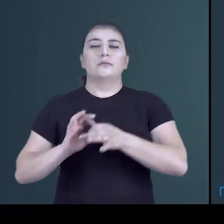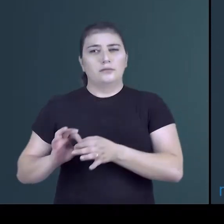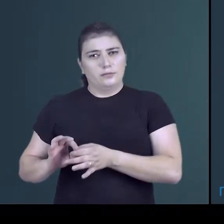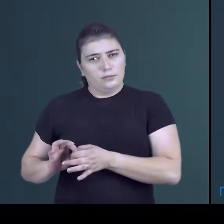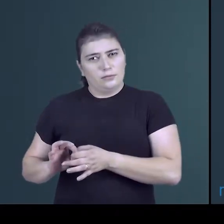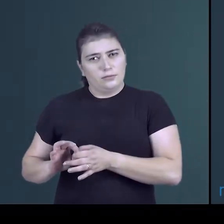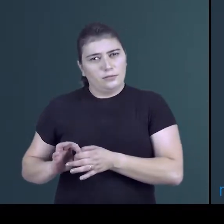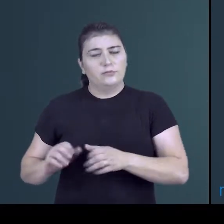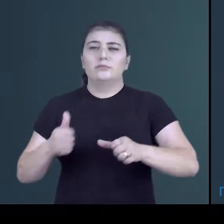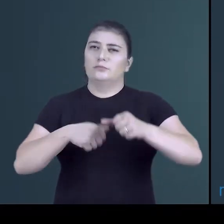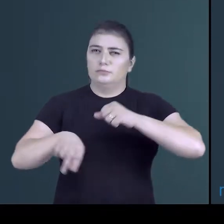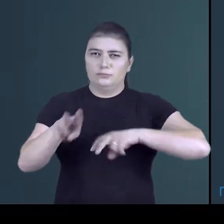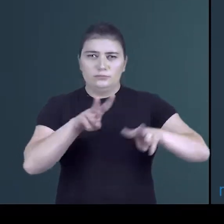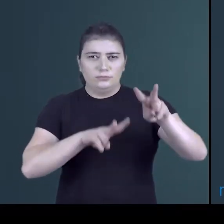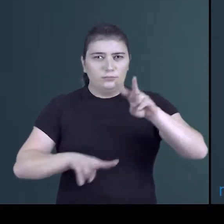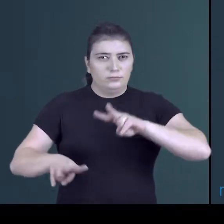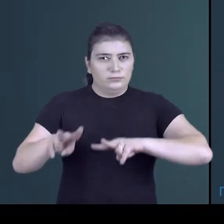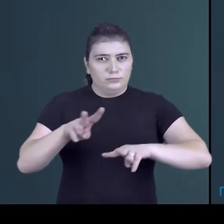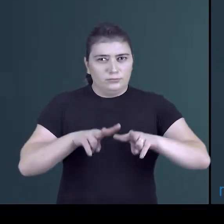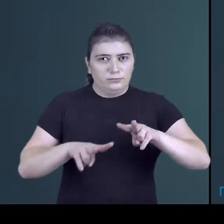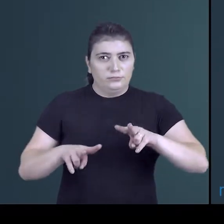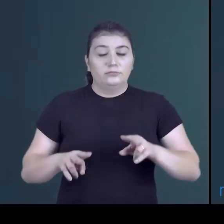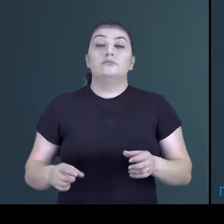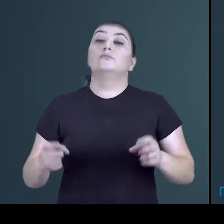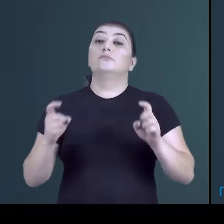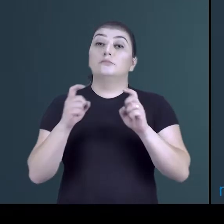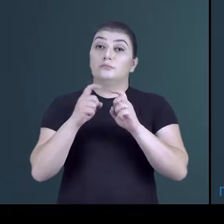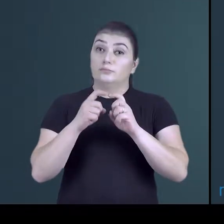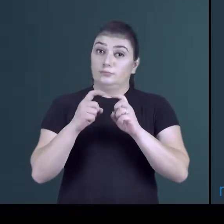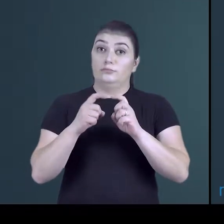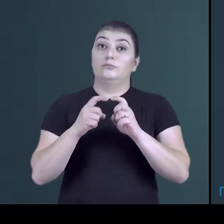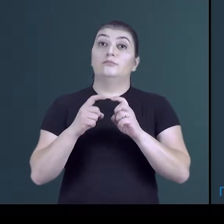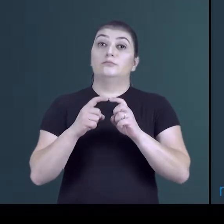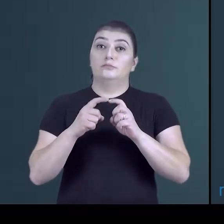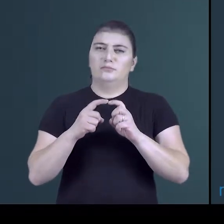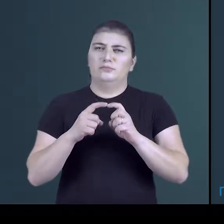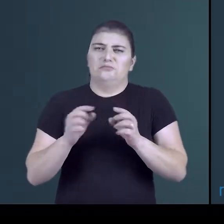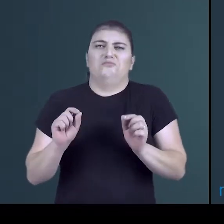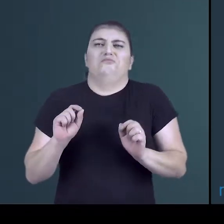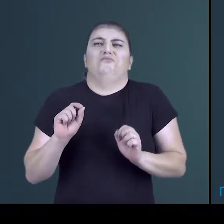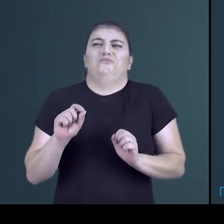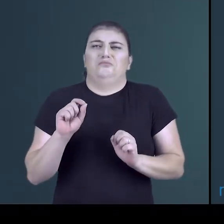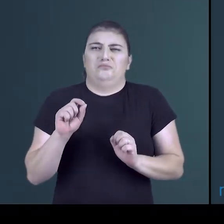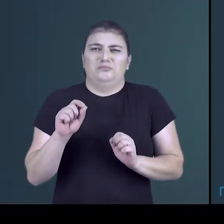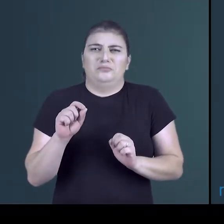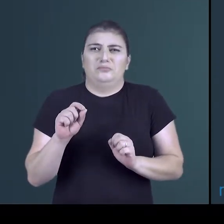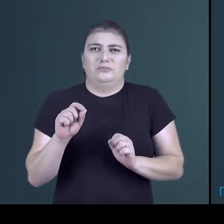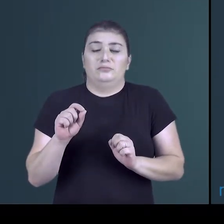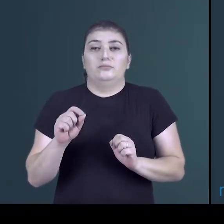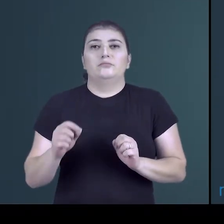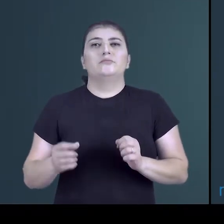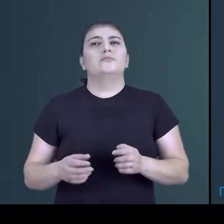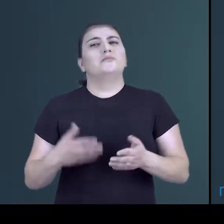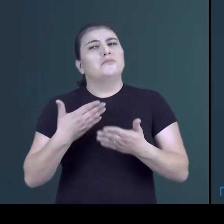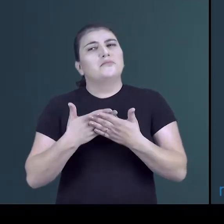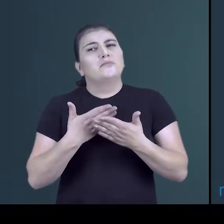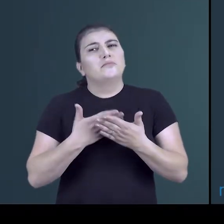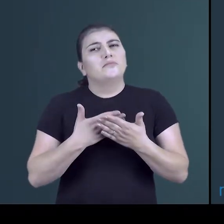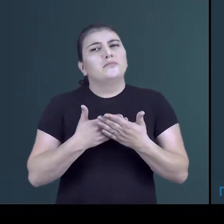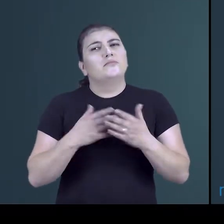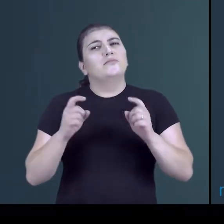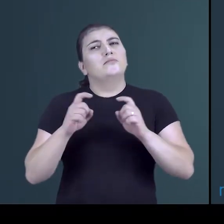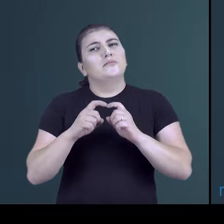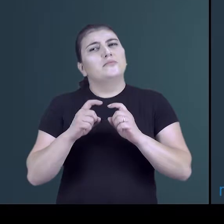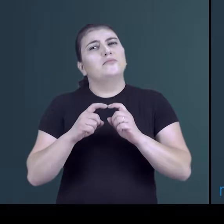contexto. Analisamos a relação de concordância. Mas o que é e como se dá o